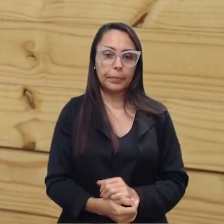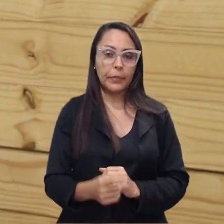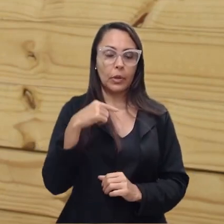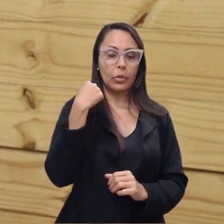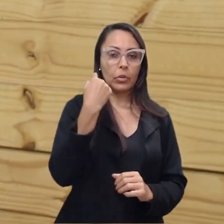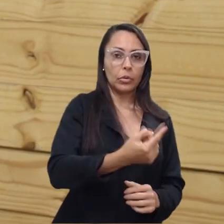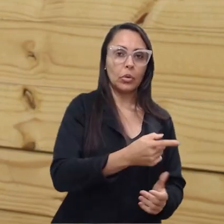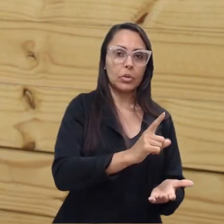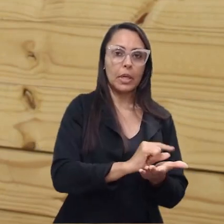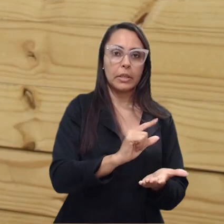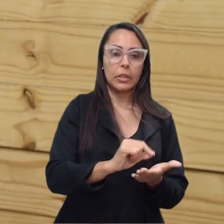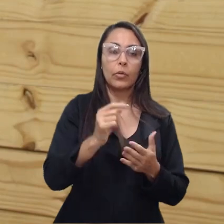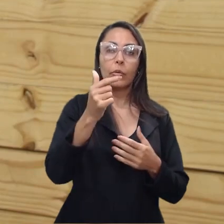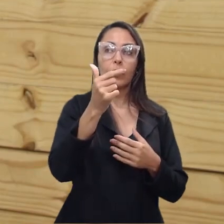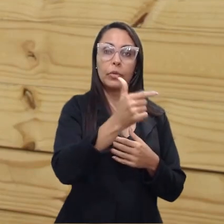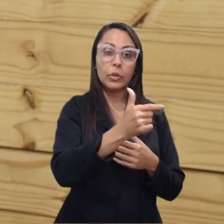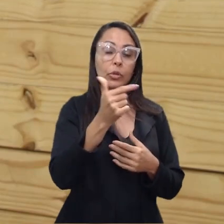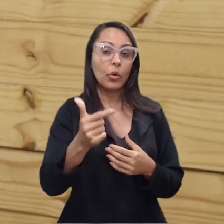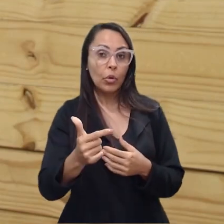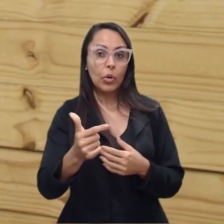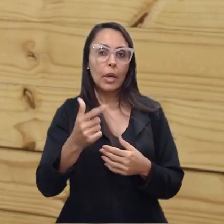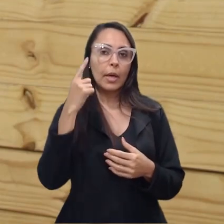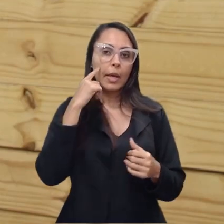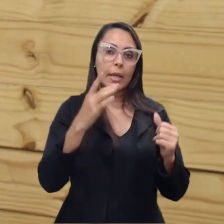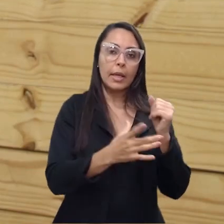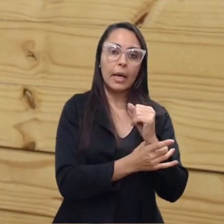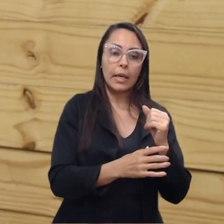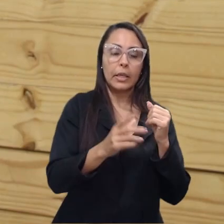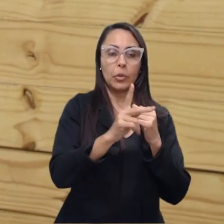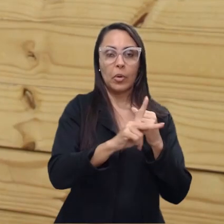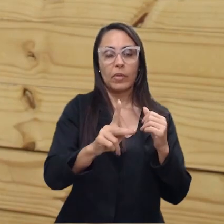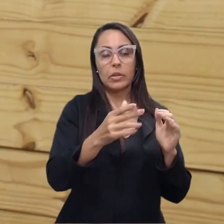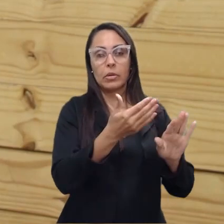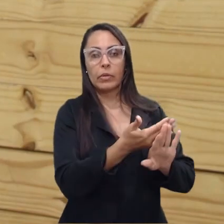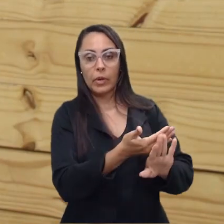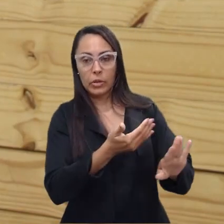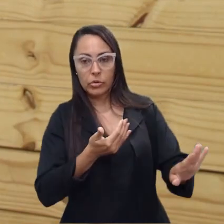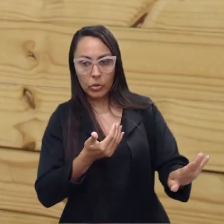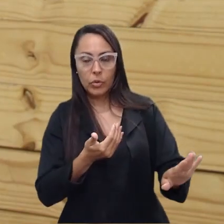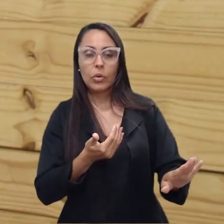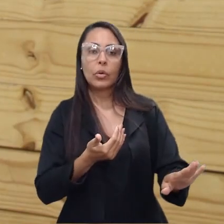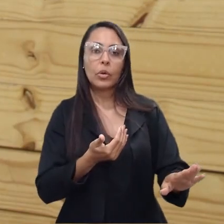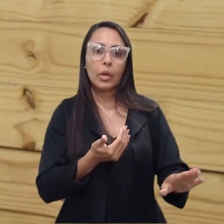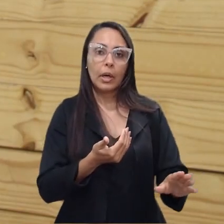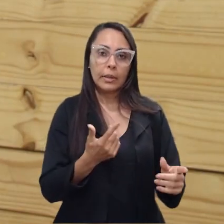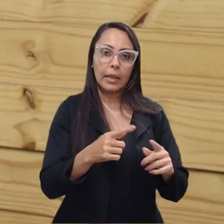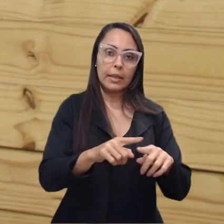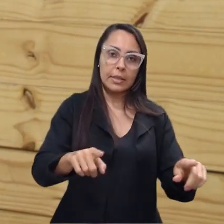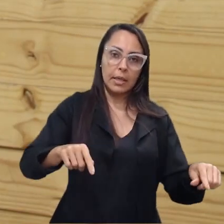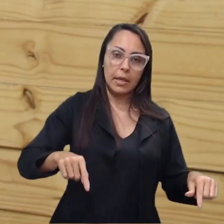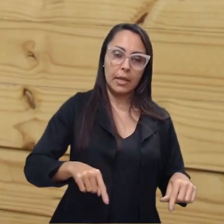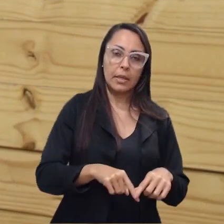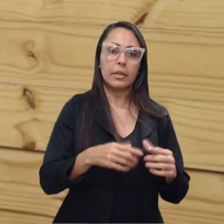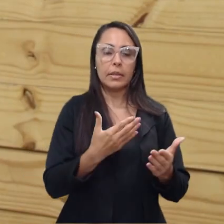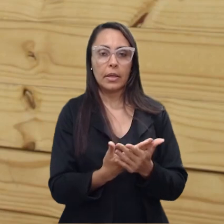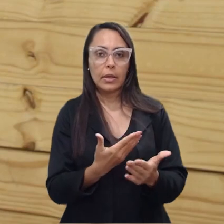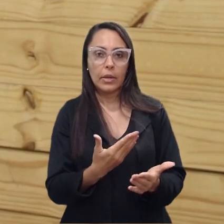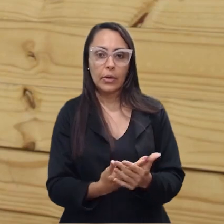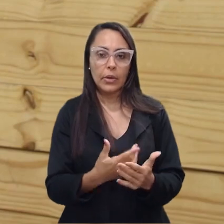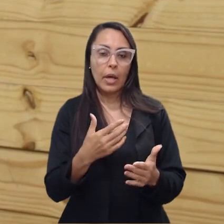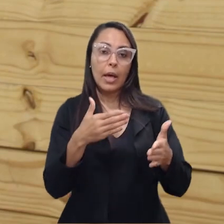nosso artigo 22, ele garante ao professor afastado, né, da regência de classe por motivo de